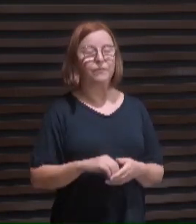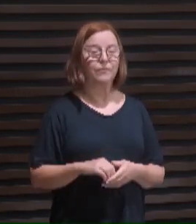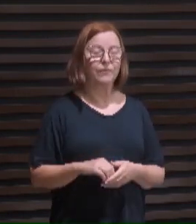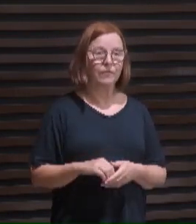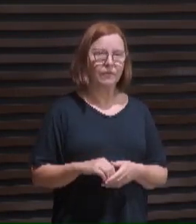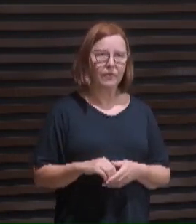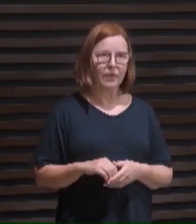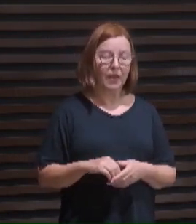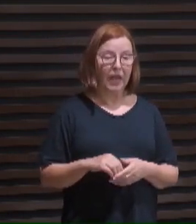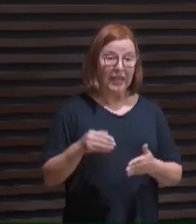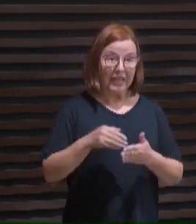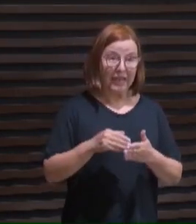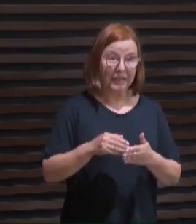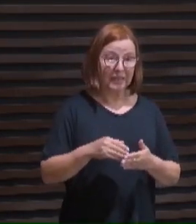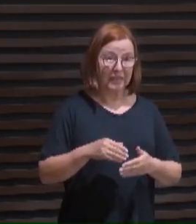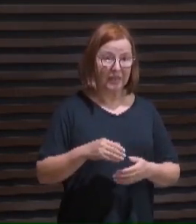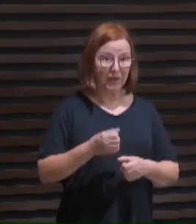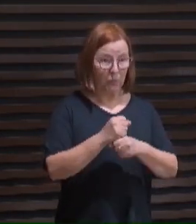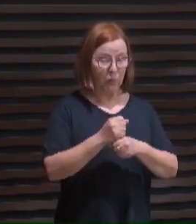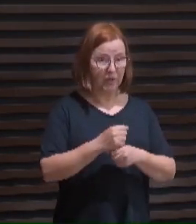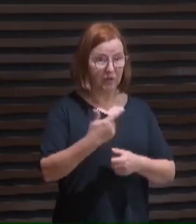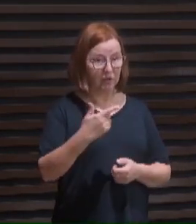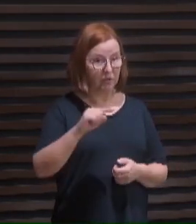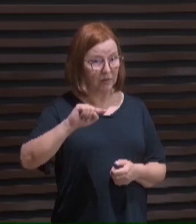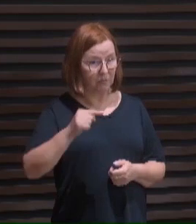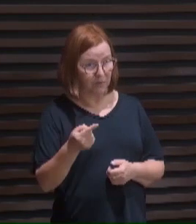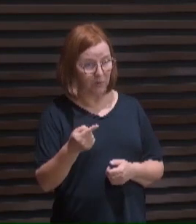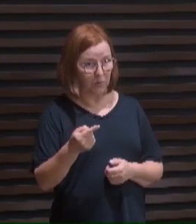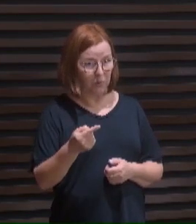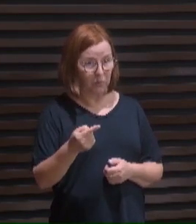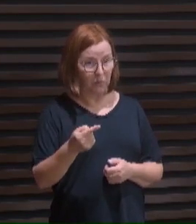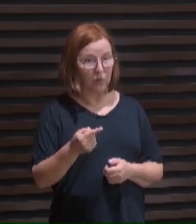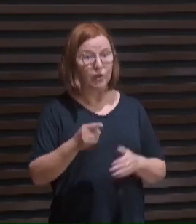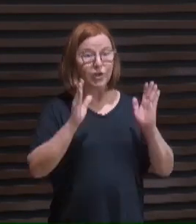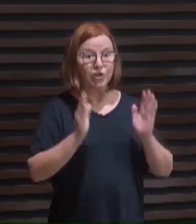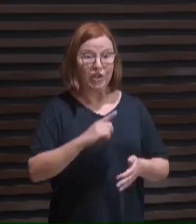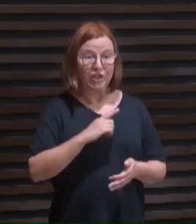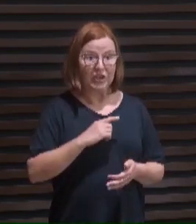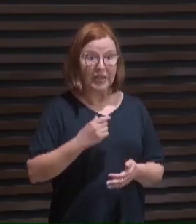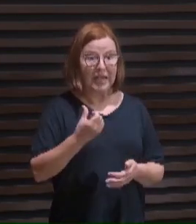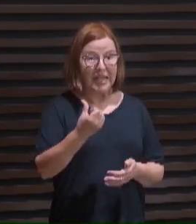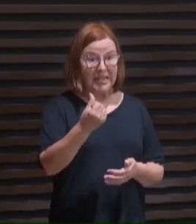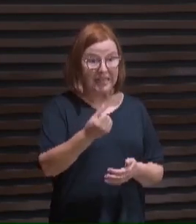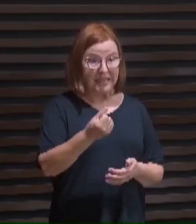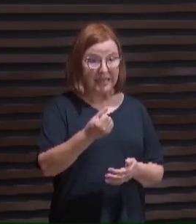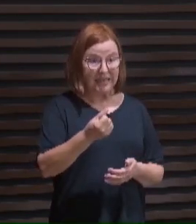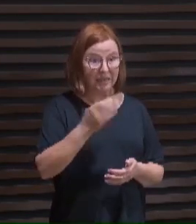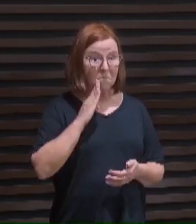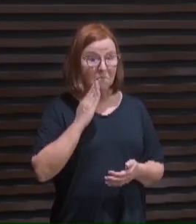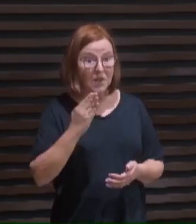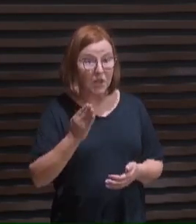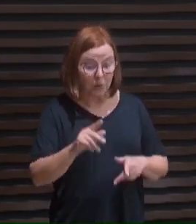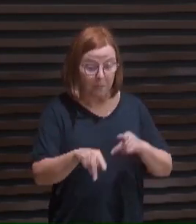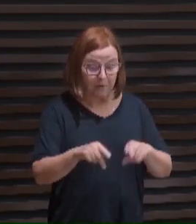2000, dobrou, não, de 2000 passou para 6. Olha só a quantidade de